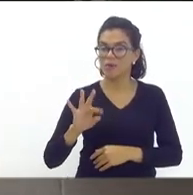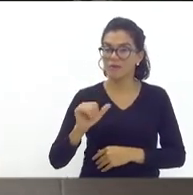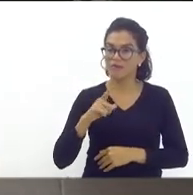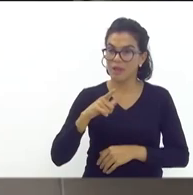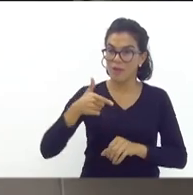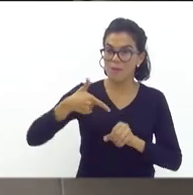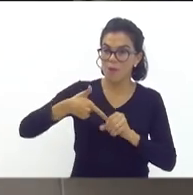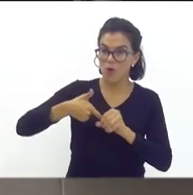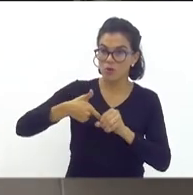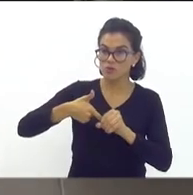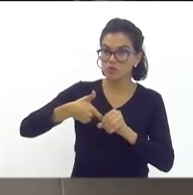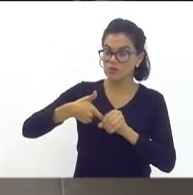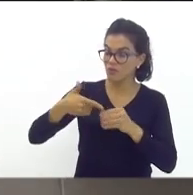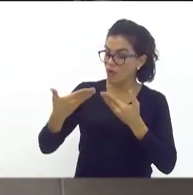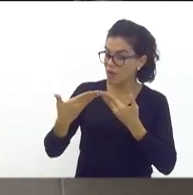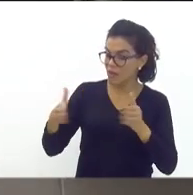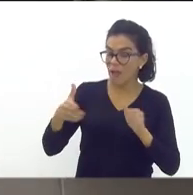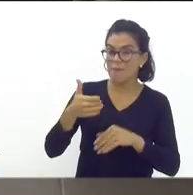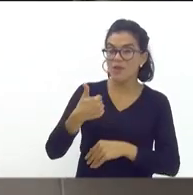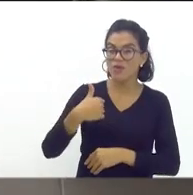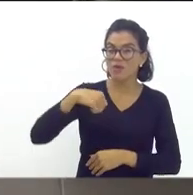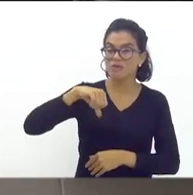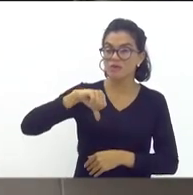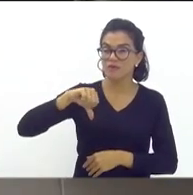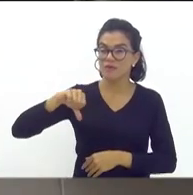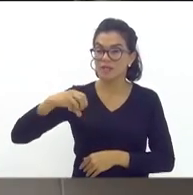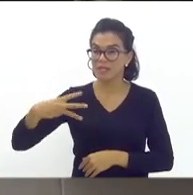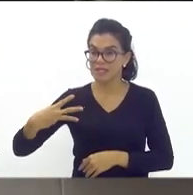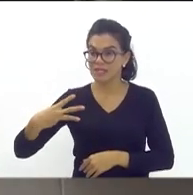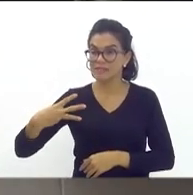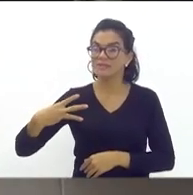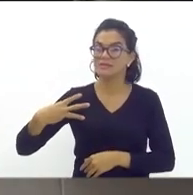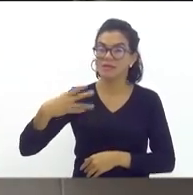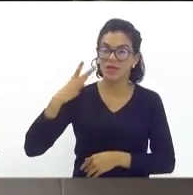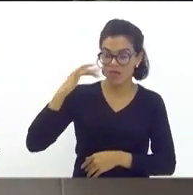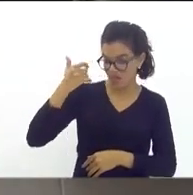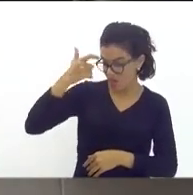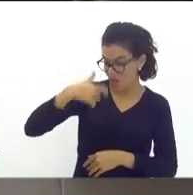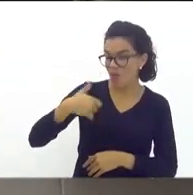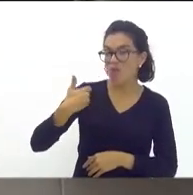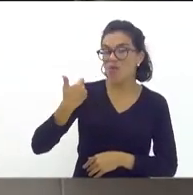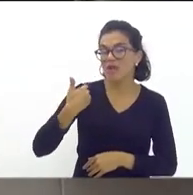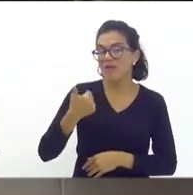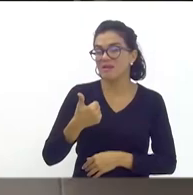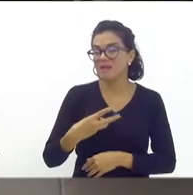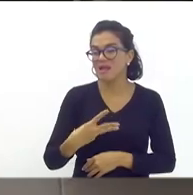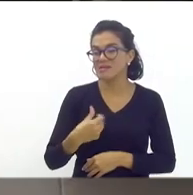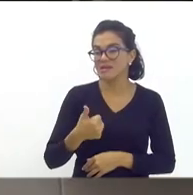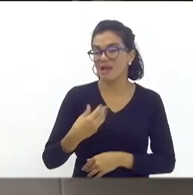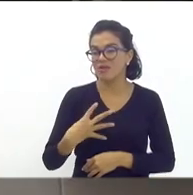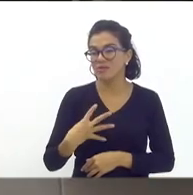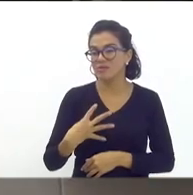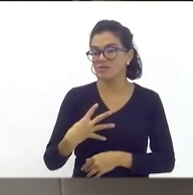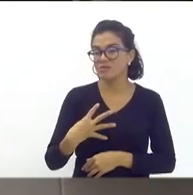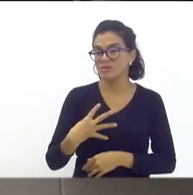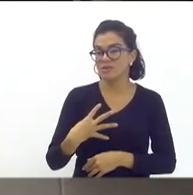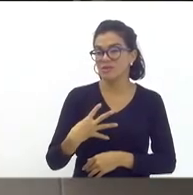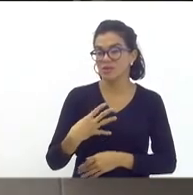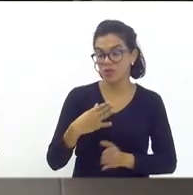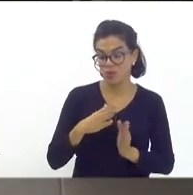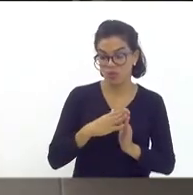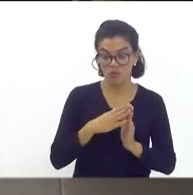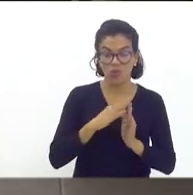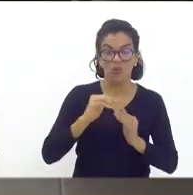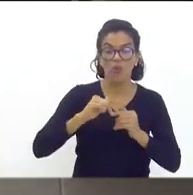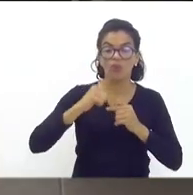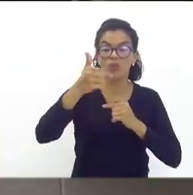do outro lado da rua que foi inaugurado em 1993 ou 94 eu tinha três ou 14 anos de idade o outro lado da